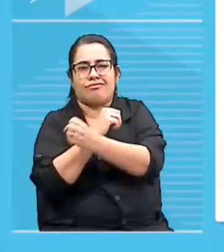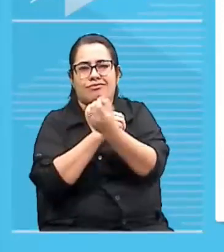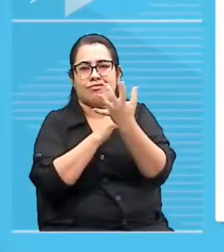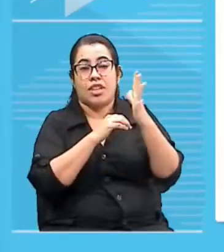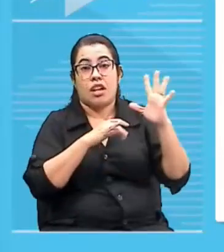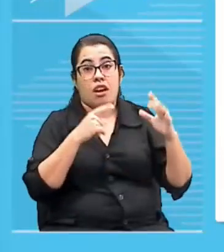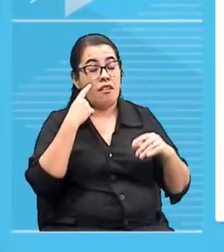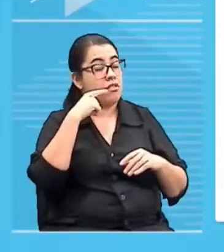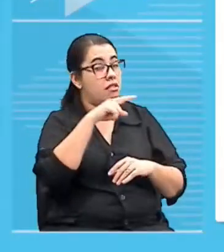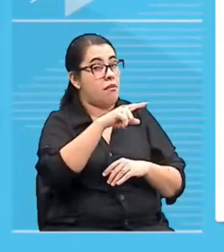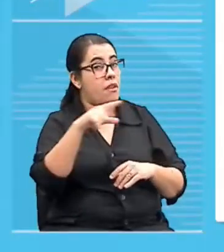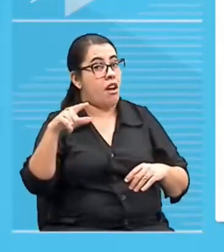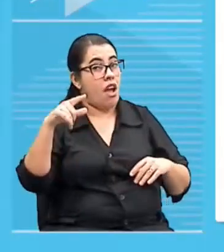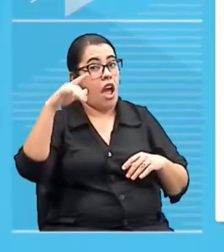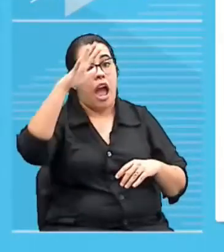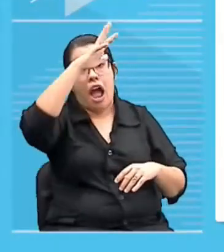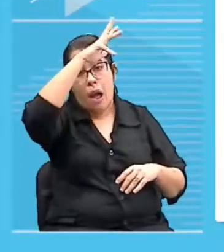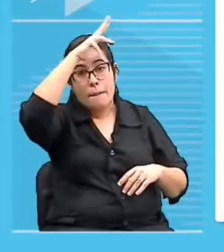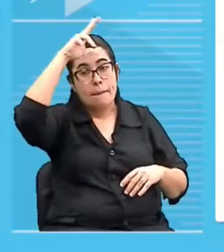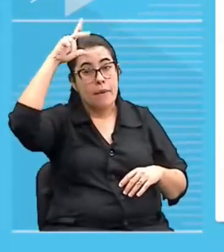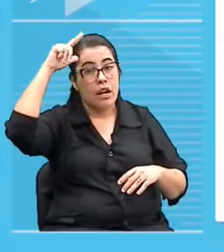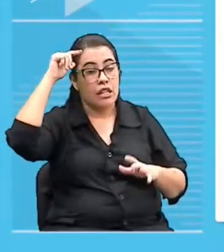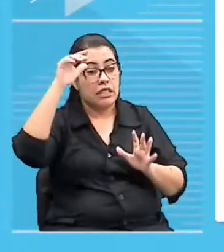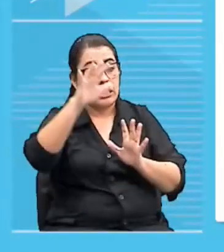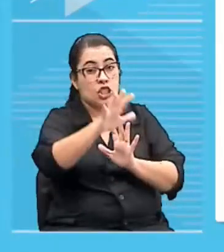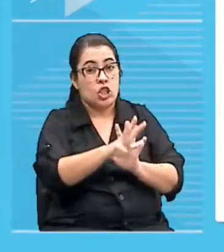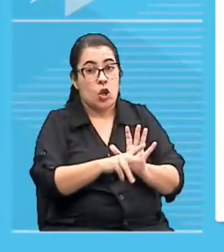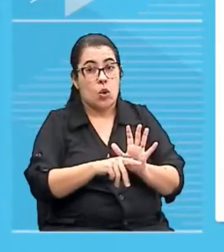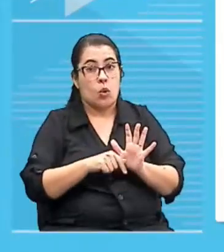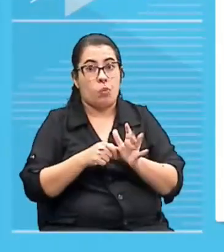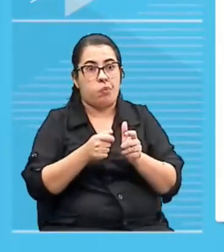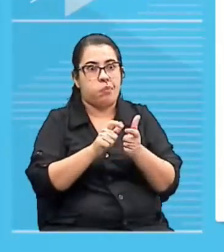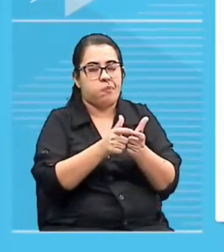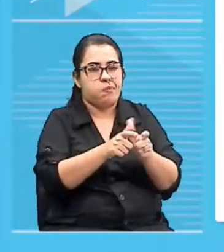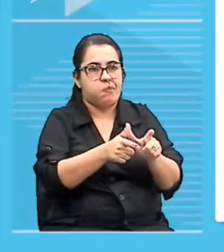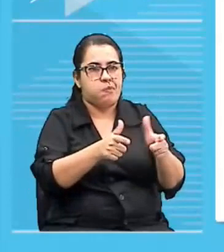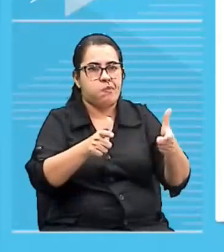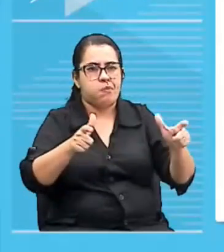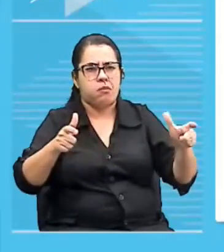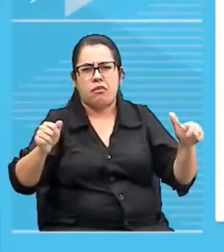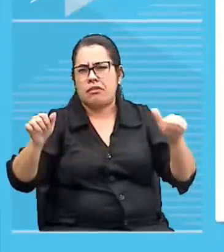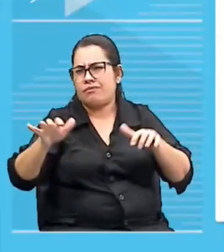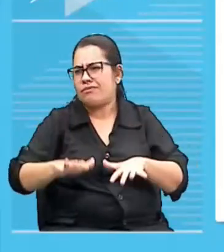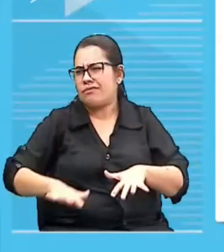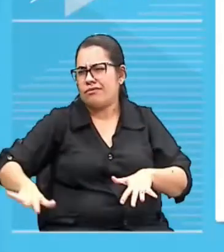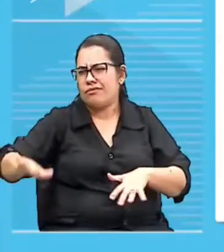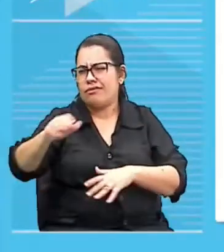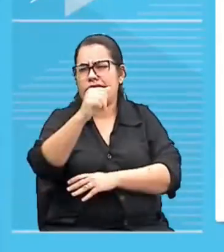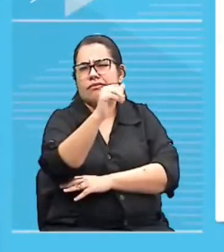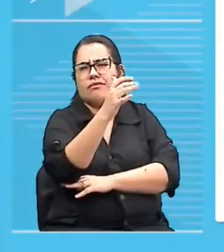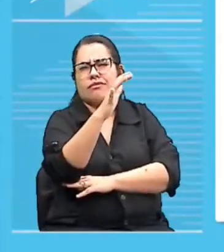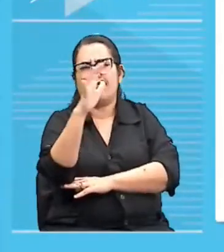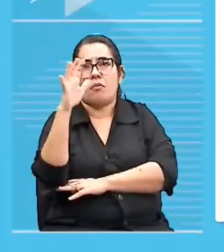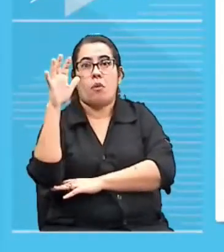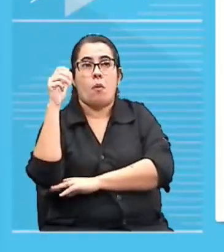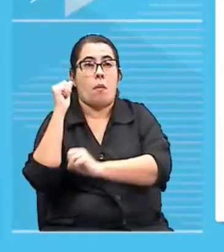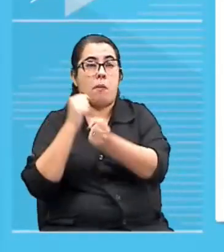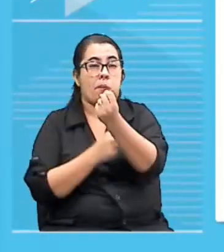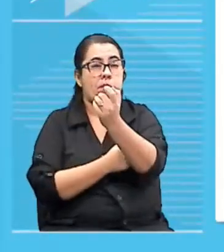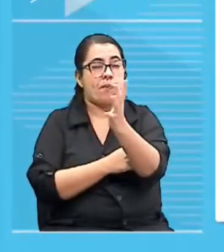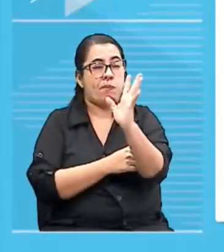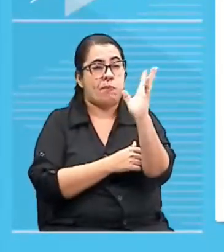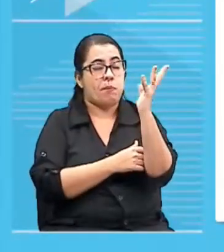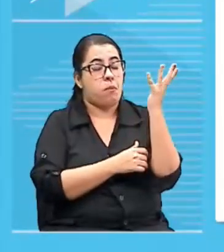a Amazônia, né, que tem uma grande região, ou então outras áreas de preservação, que